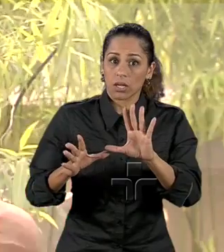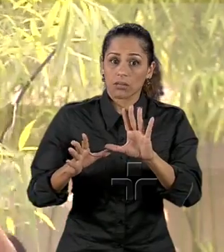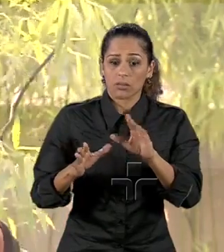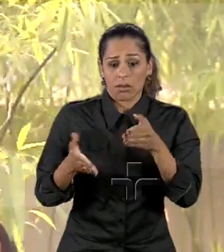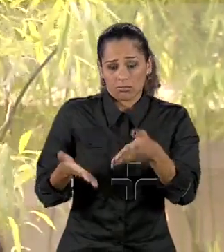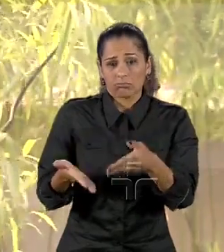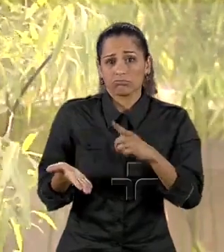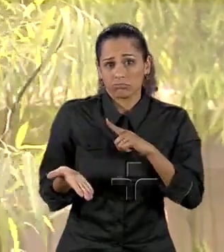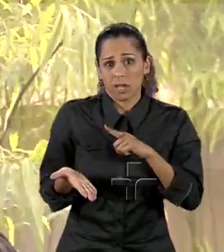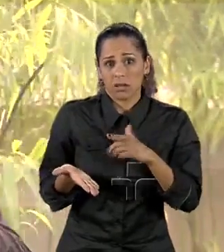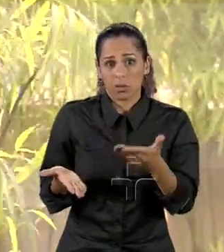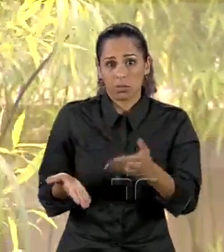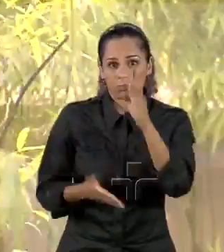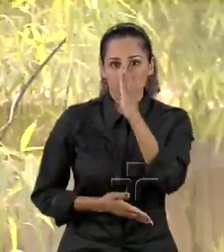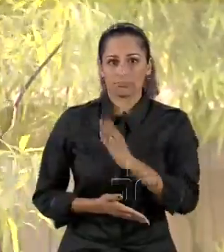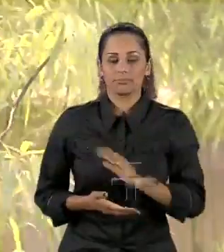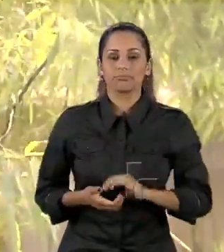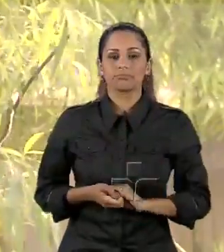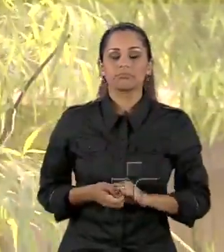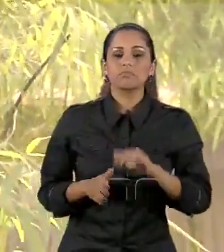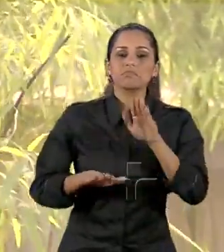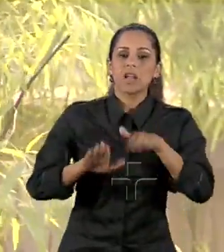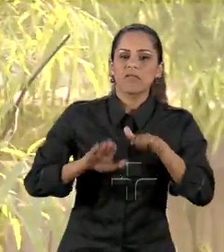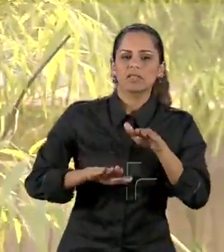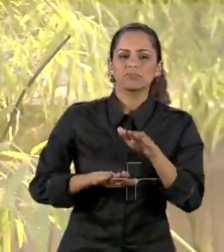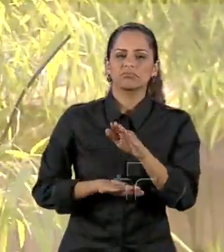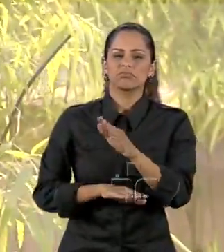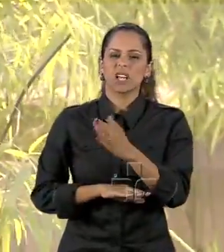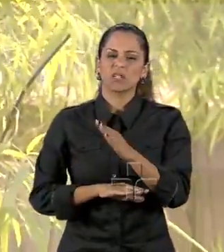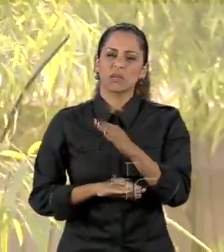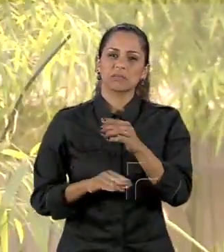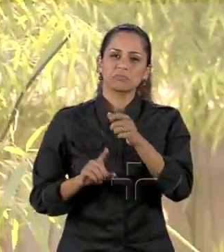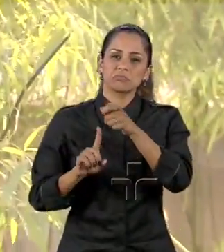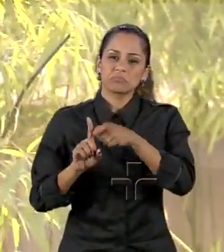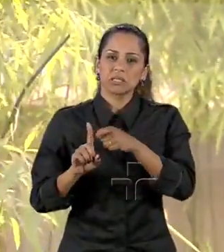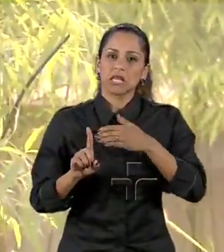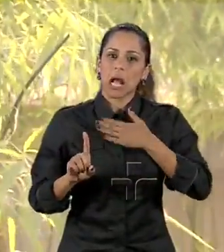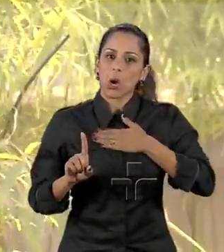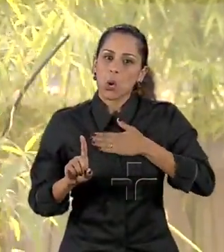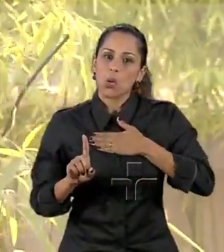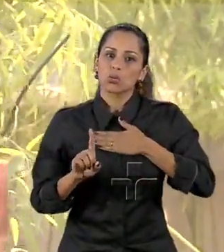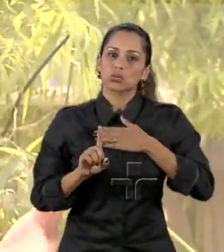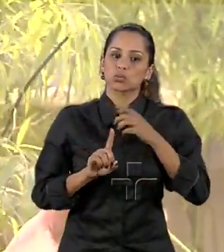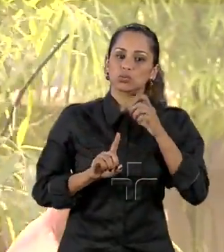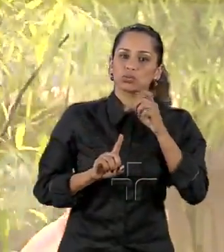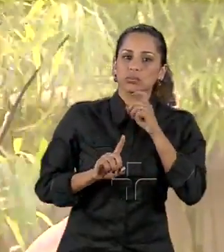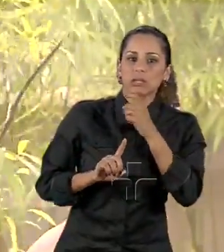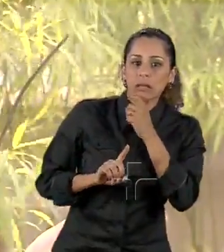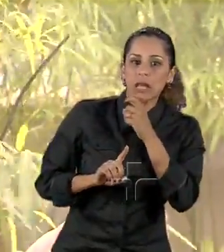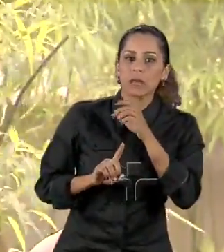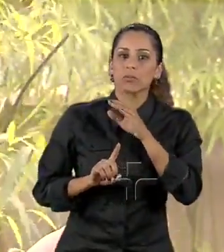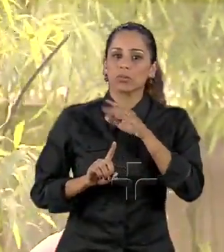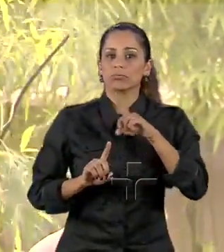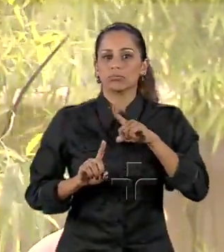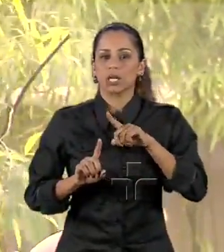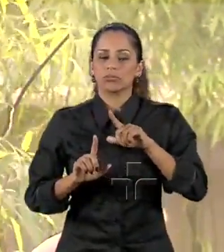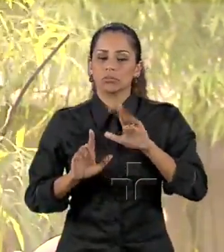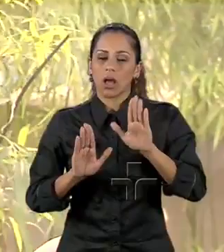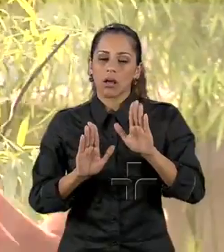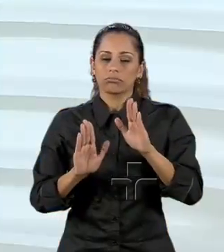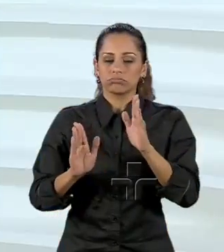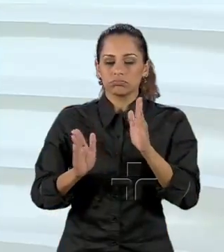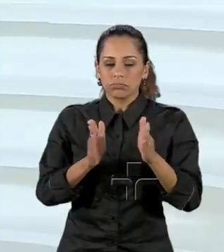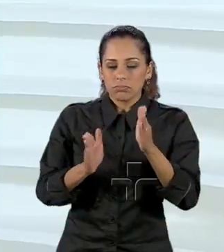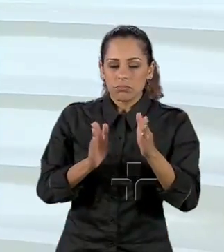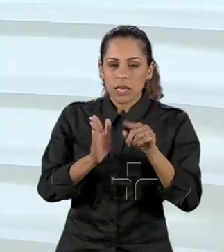temos. Pode ser que mais ou menos a meados de agosto, setembro, a gente já tem aí um quadro mais definido por parte do